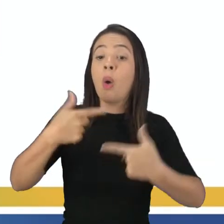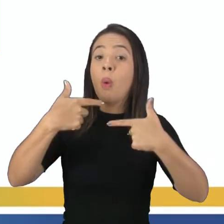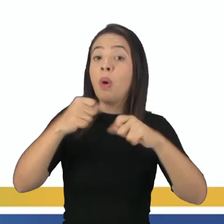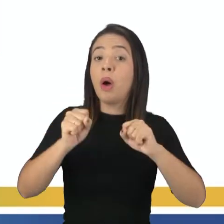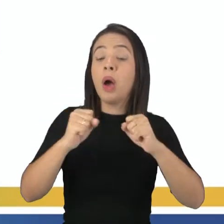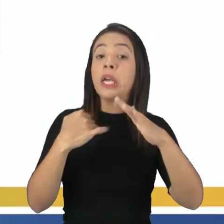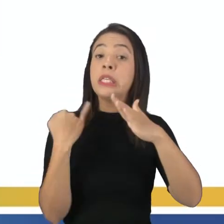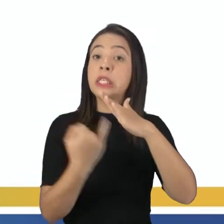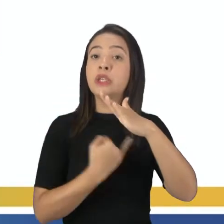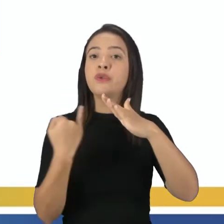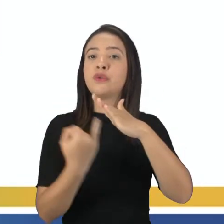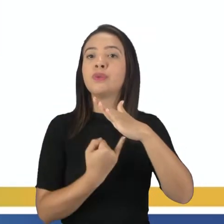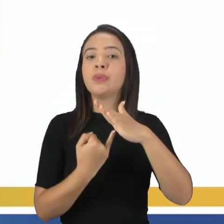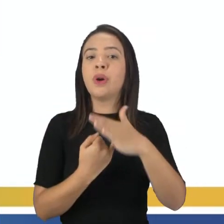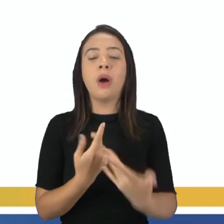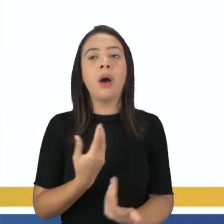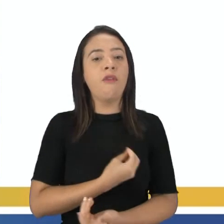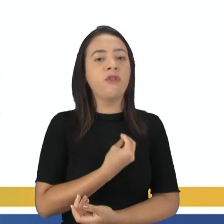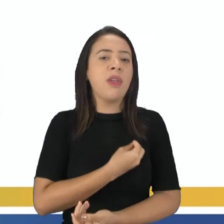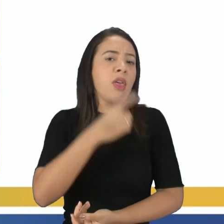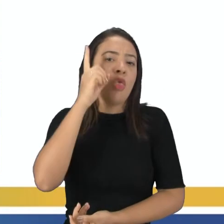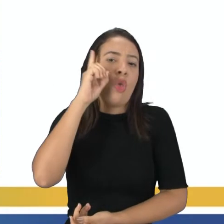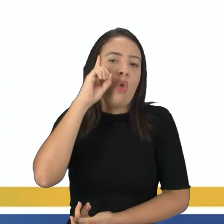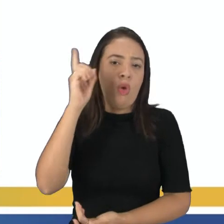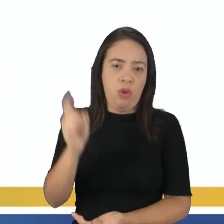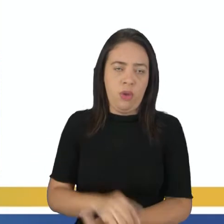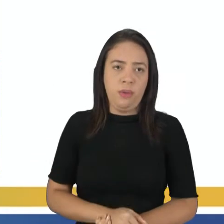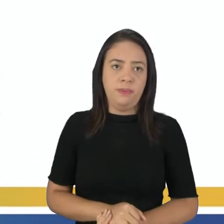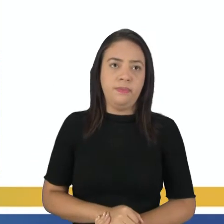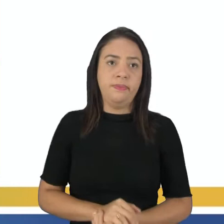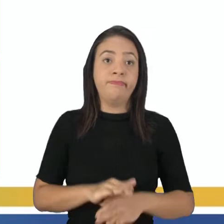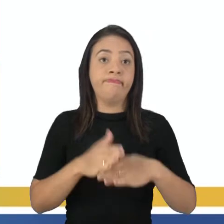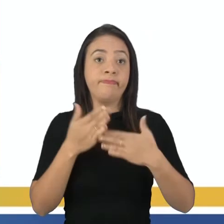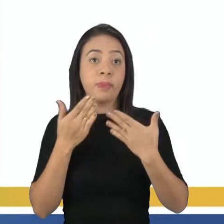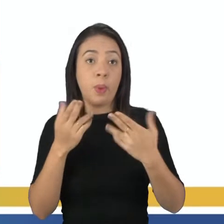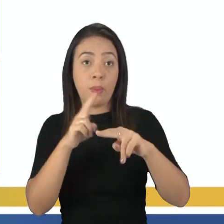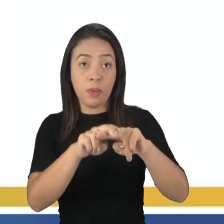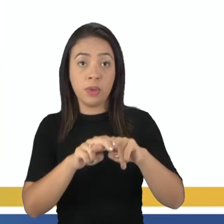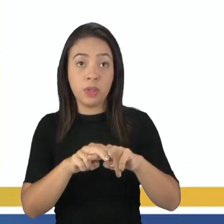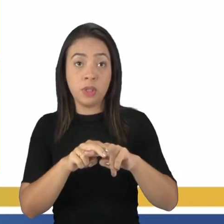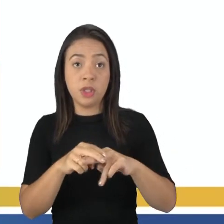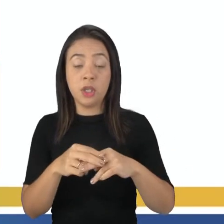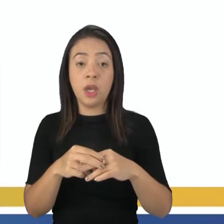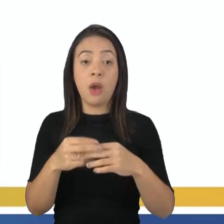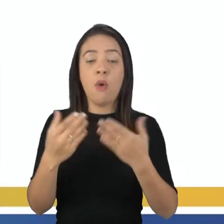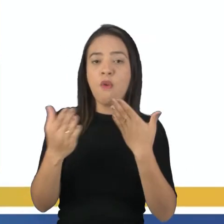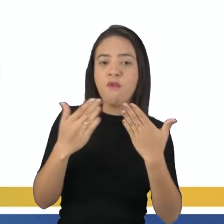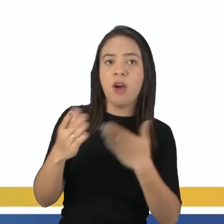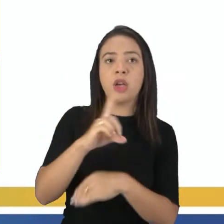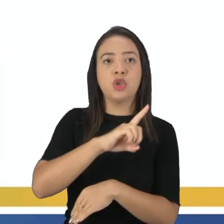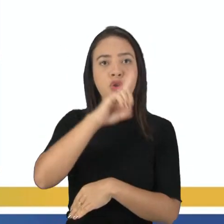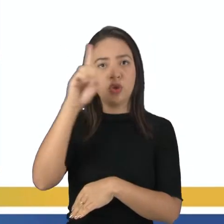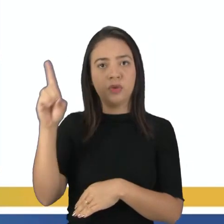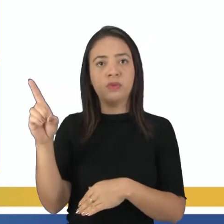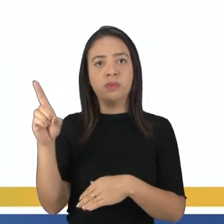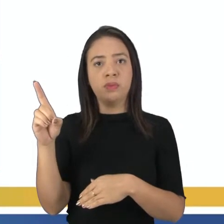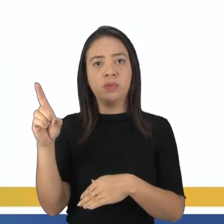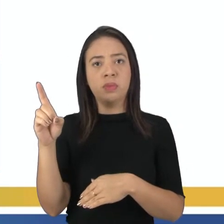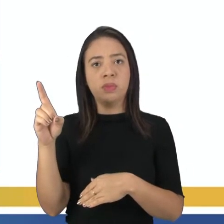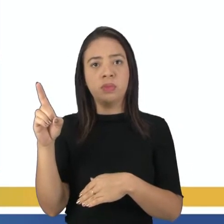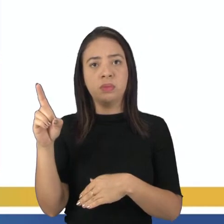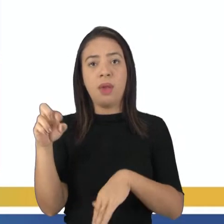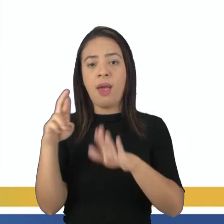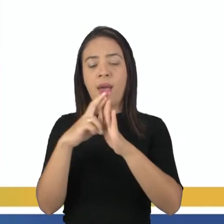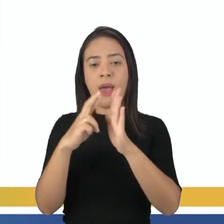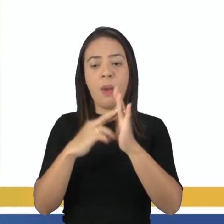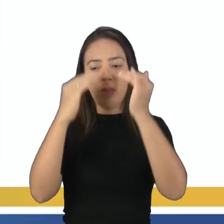linguagem informal, que é a do nosso dia a dia. Tá? Dessa forma, em nossa fala do dia a dia, por vezes, essa regra